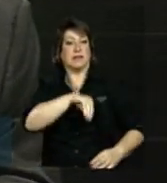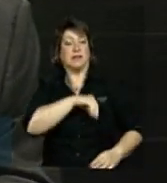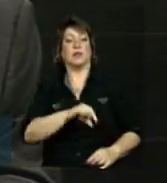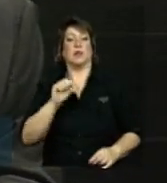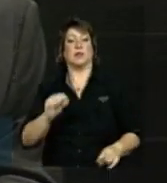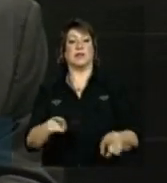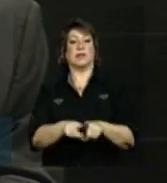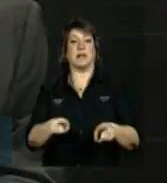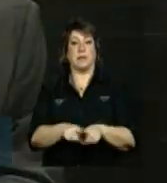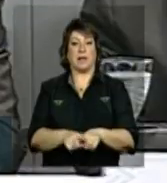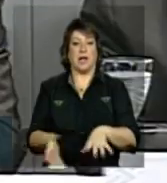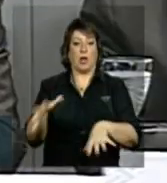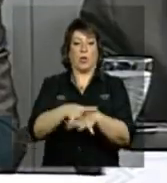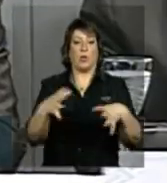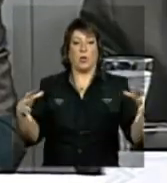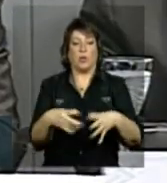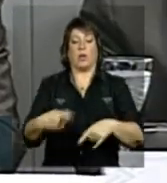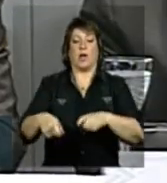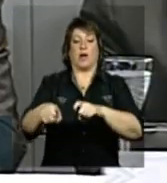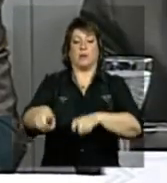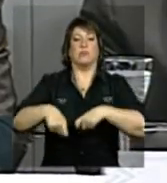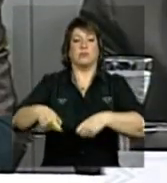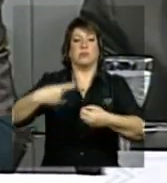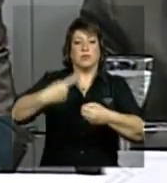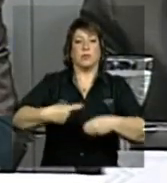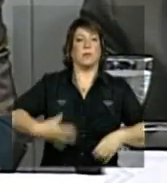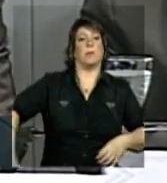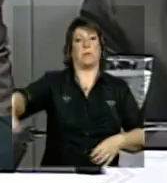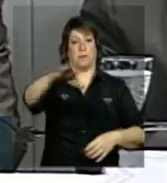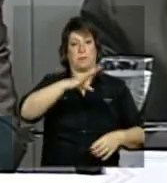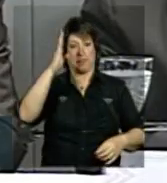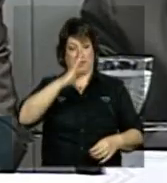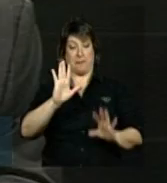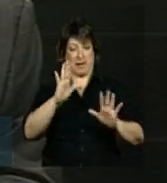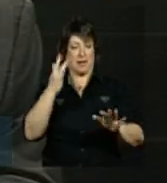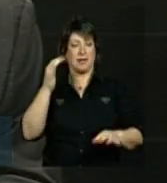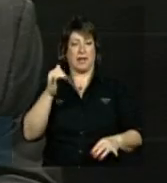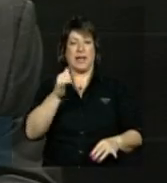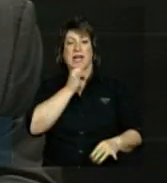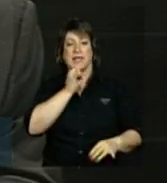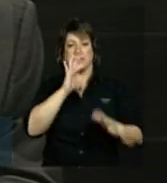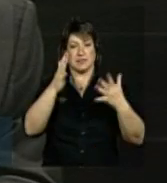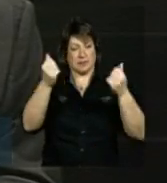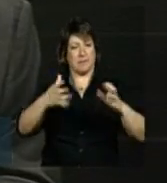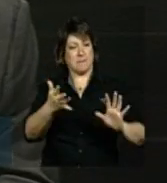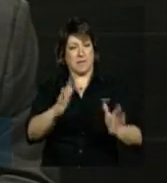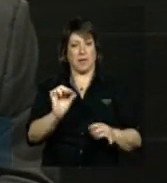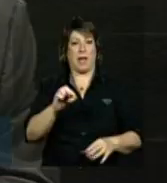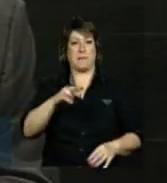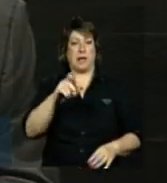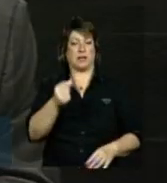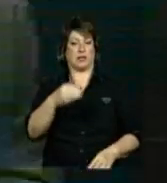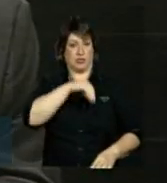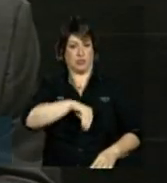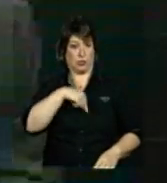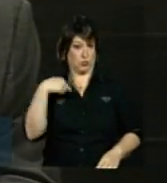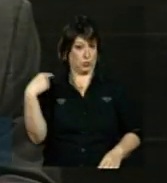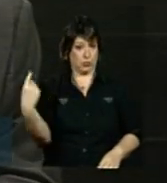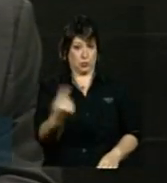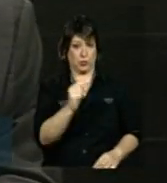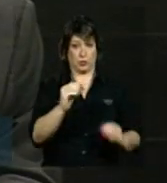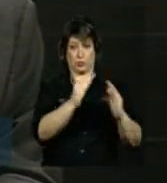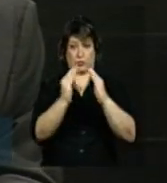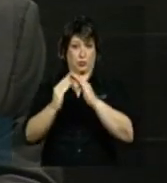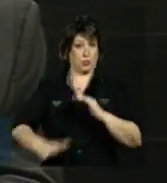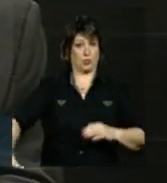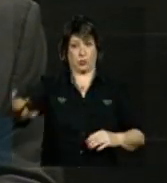inclusão no campo brasileiro. Mas, para que tenhamos ideia, a renda média nos domicílios brasileiros,